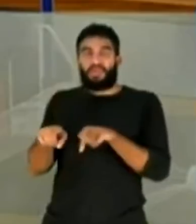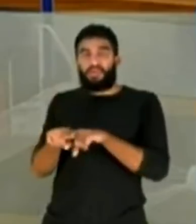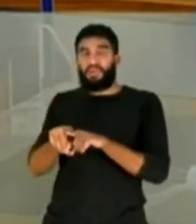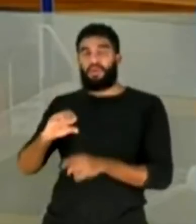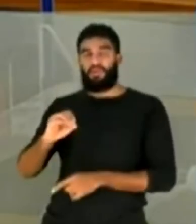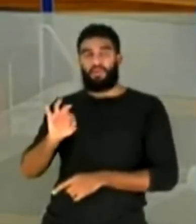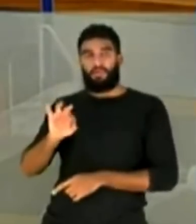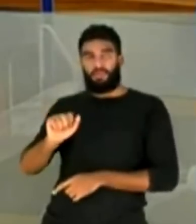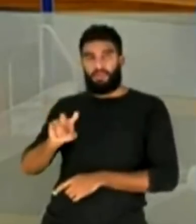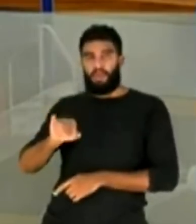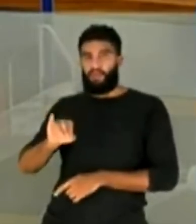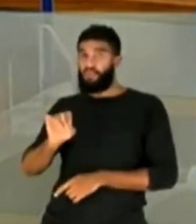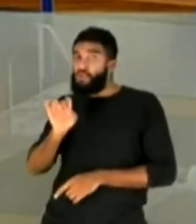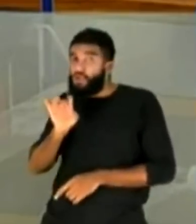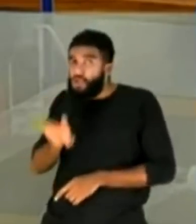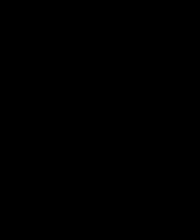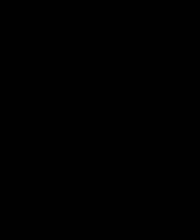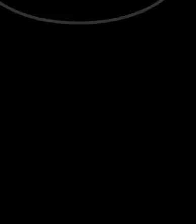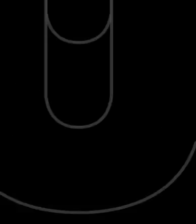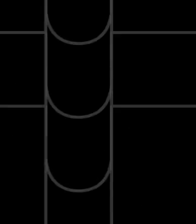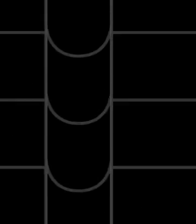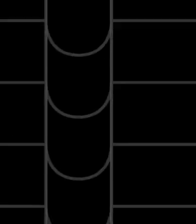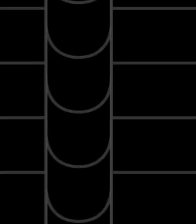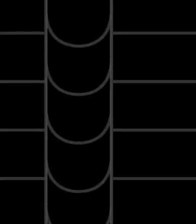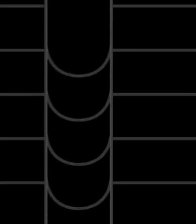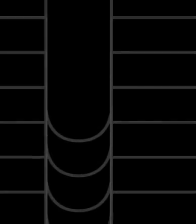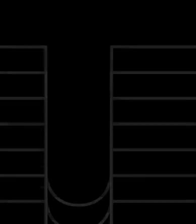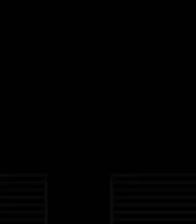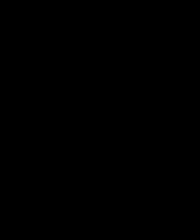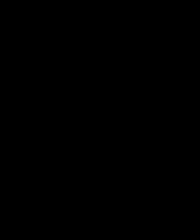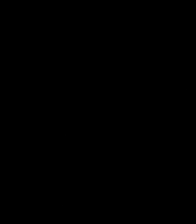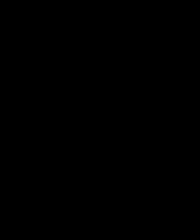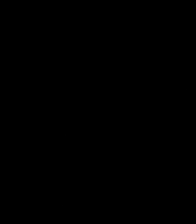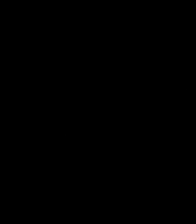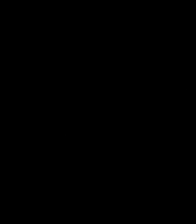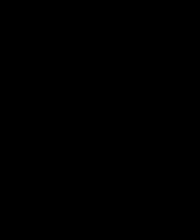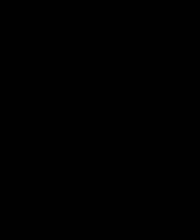seriam objeto de investigação da CPI. Uau.